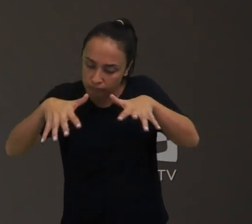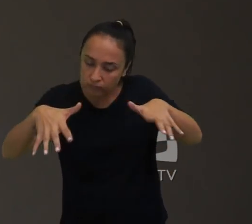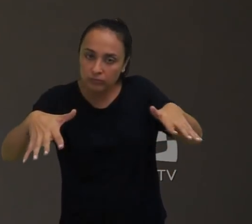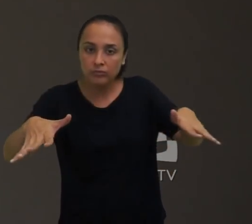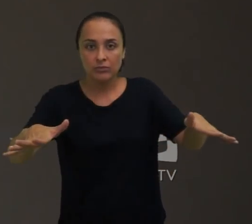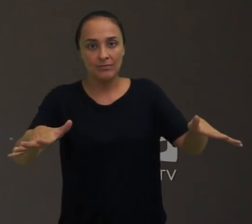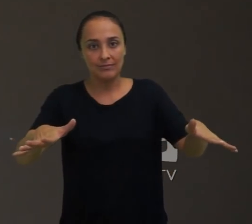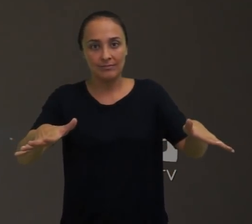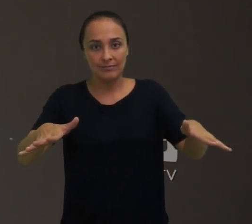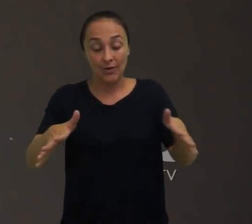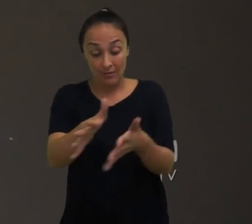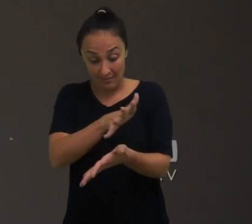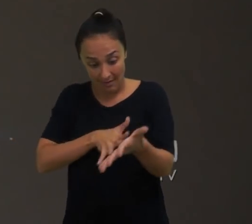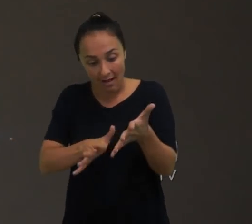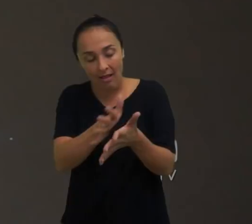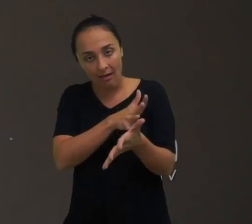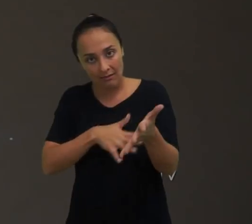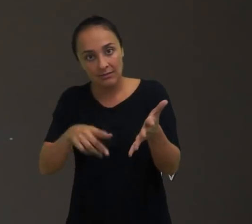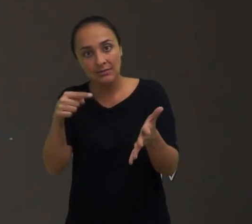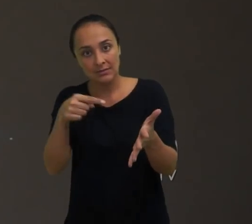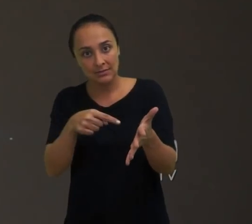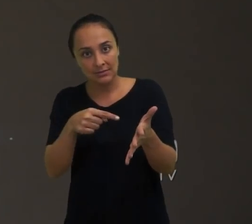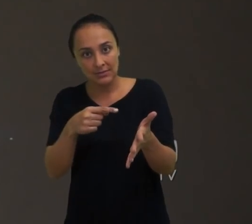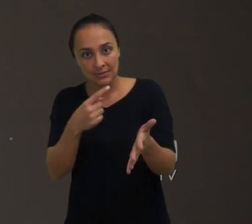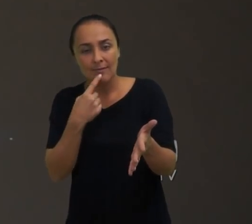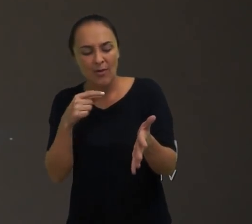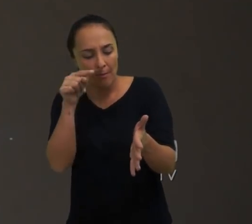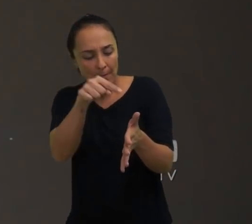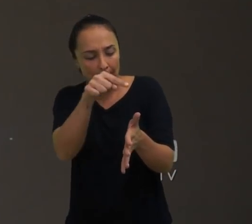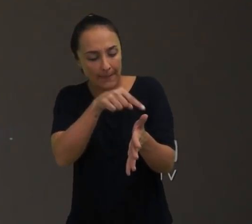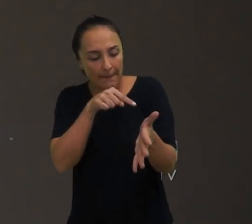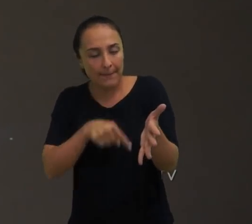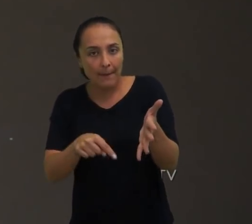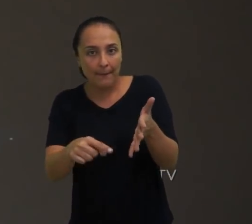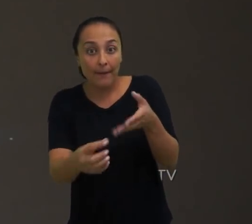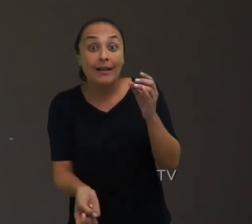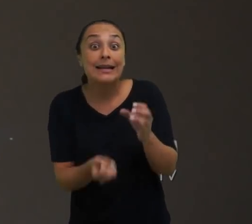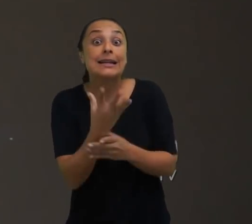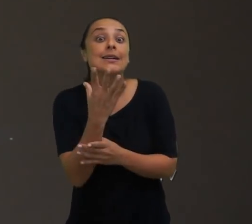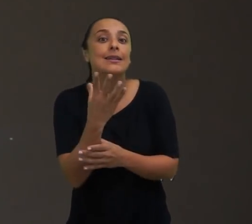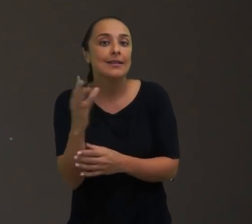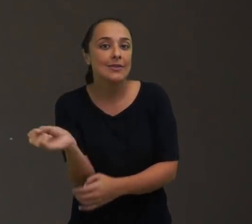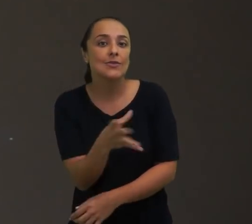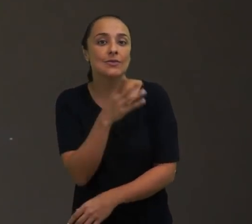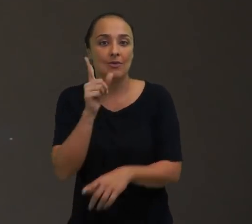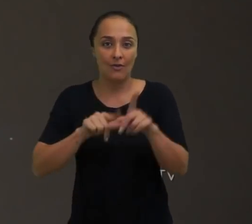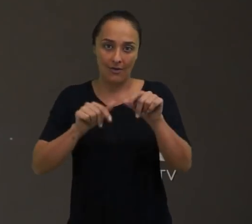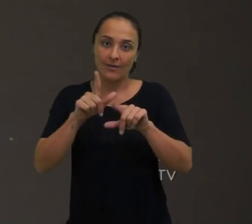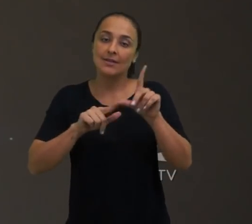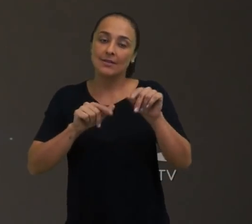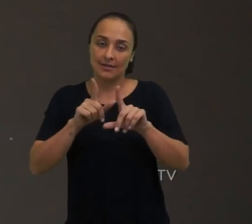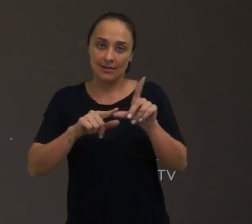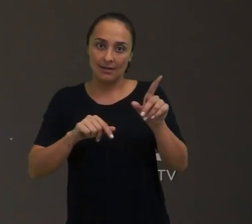está. Tá? Então, buraco negro supermassivo, disco de acreção, e aí aqui em